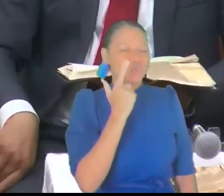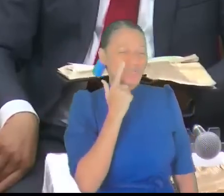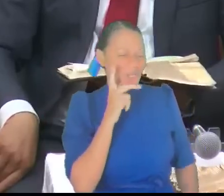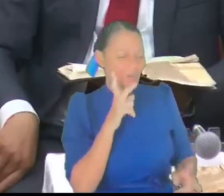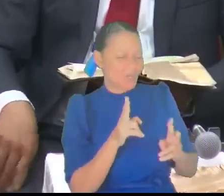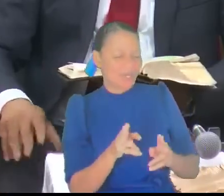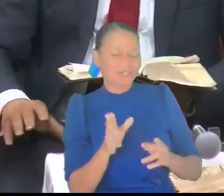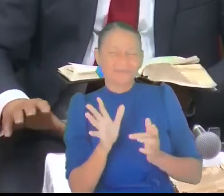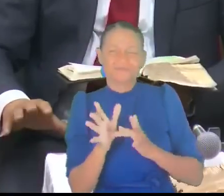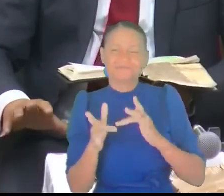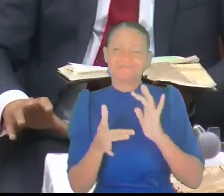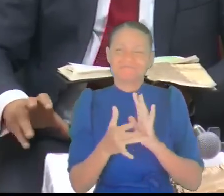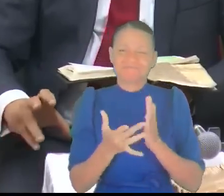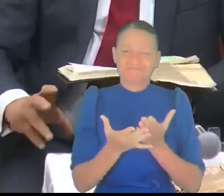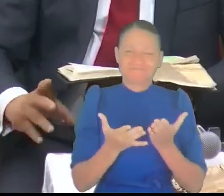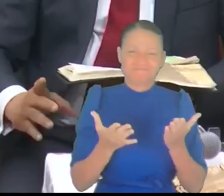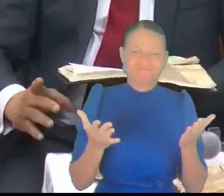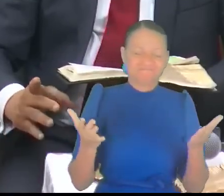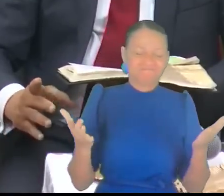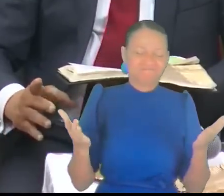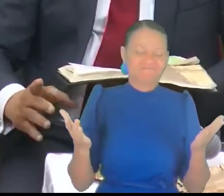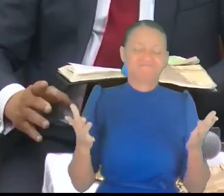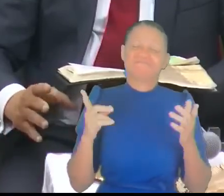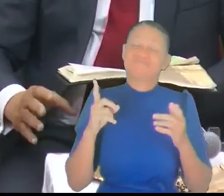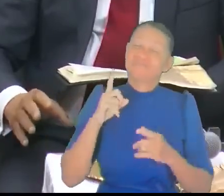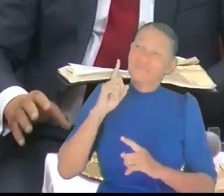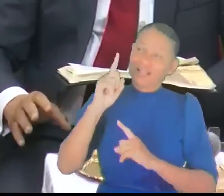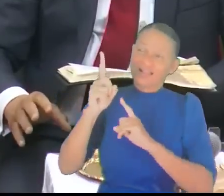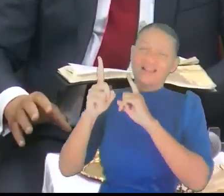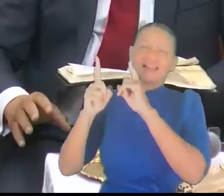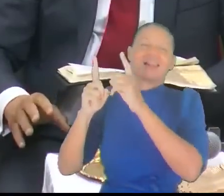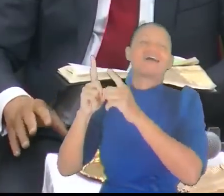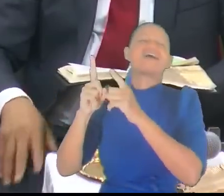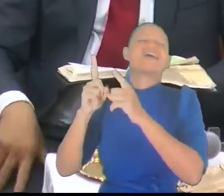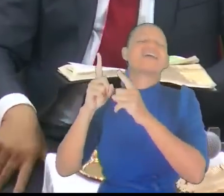Jesus. No reino